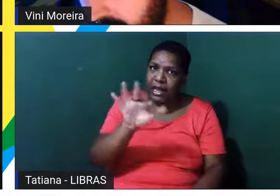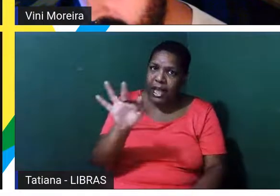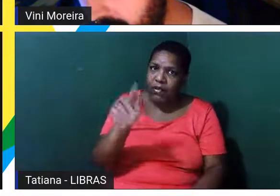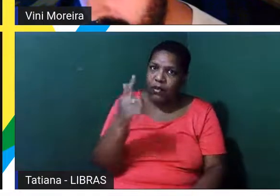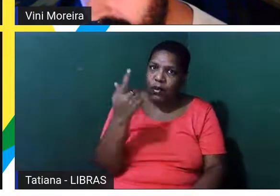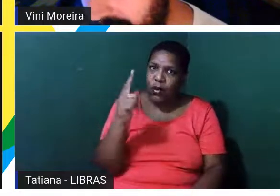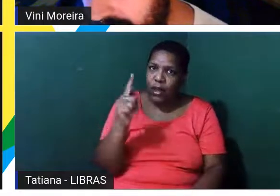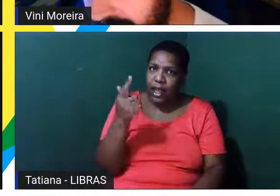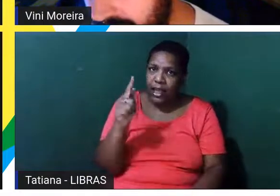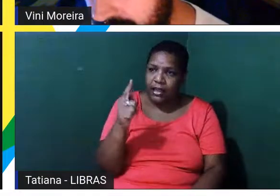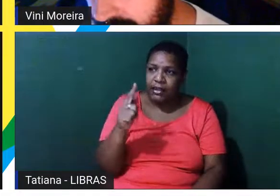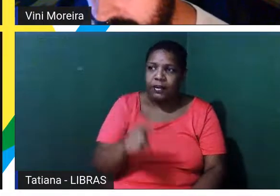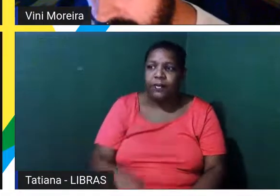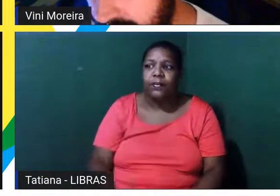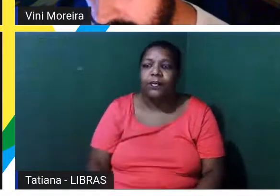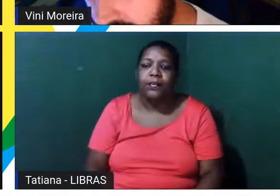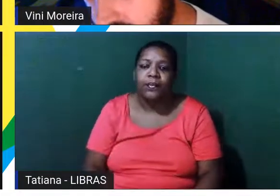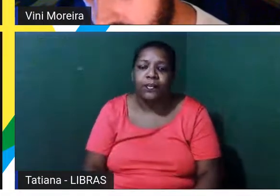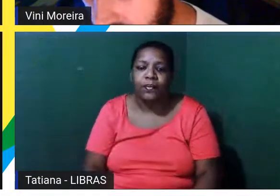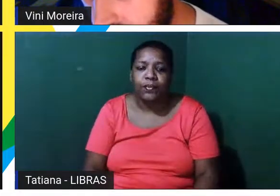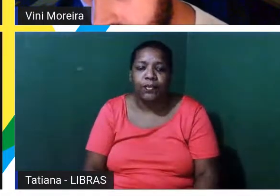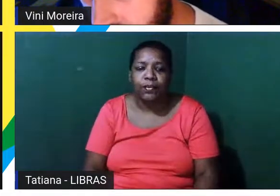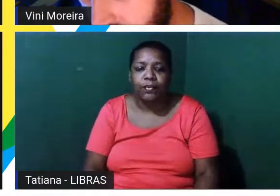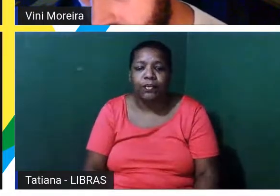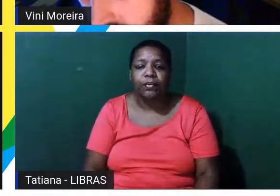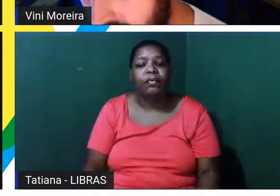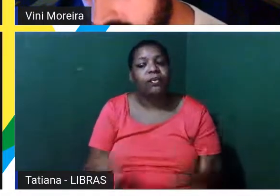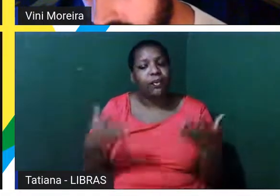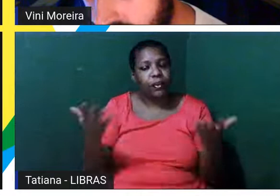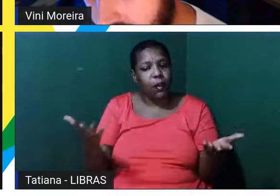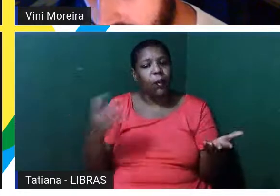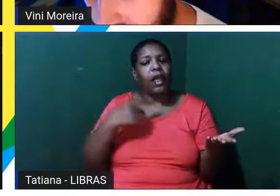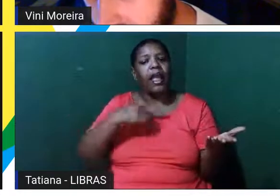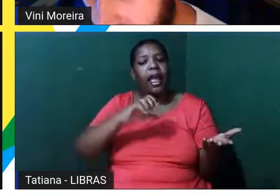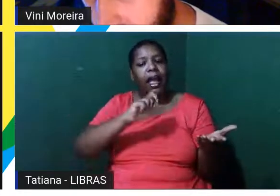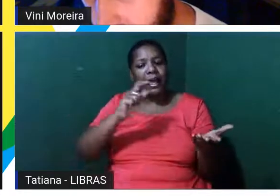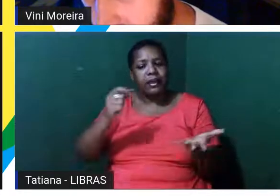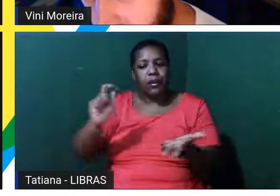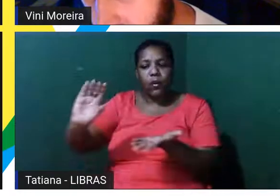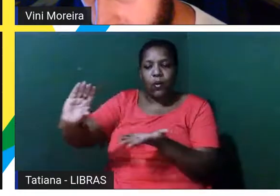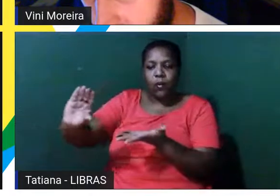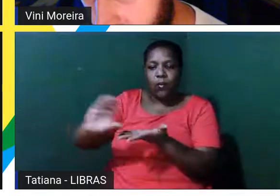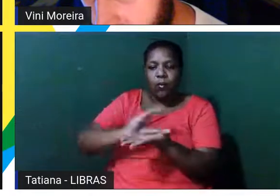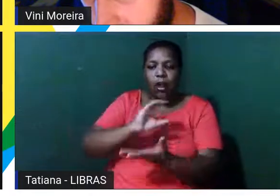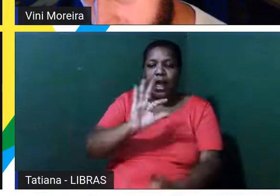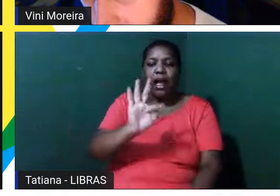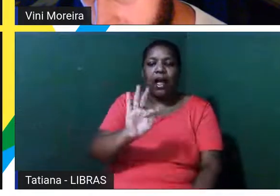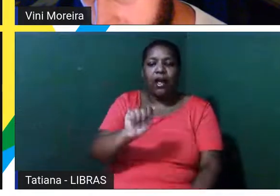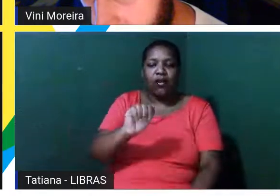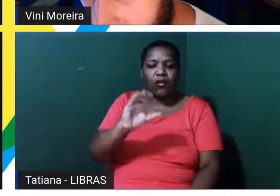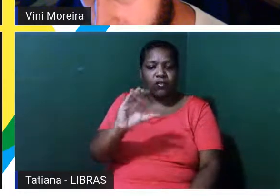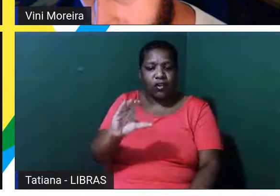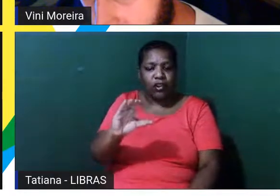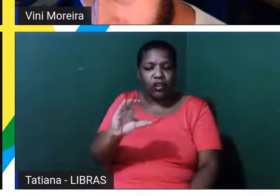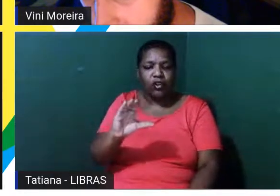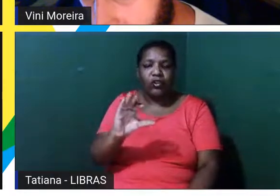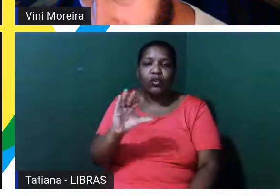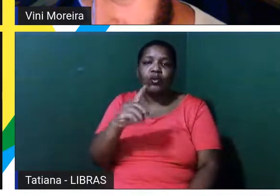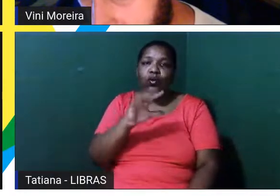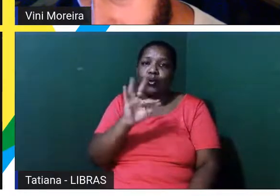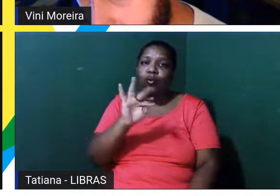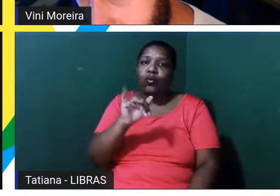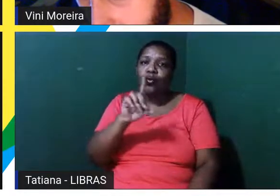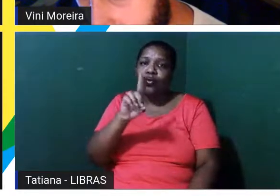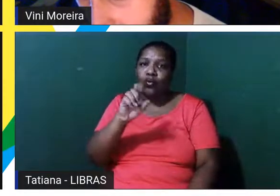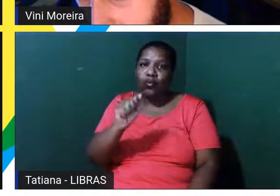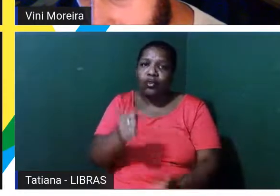e esse é o passou EA patrocinada pelo facto fundear com ele futuro